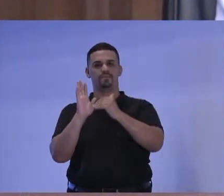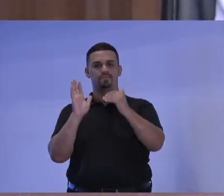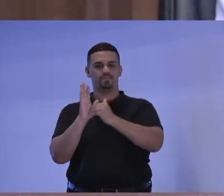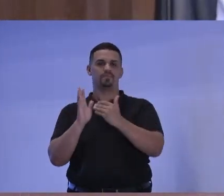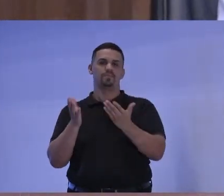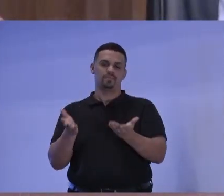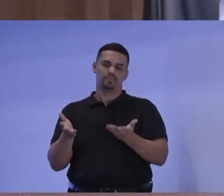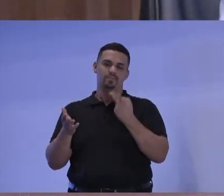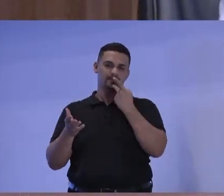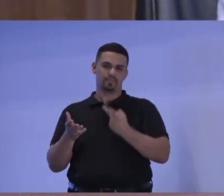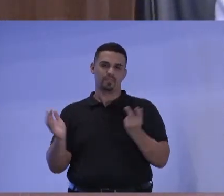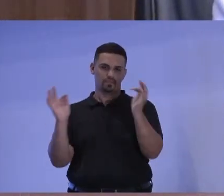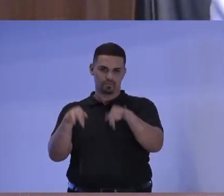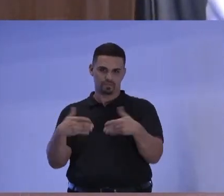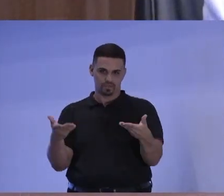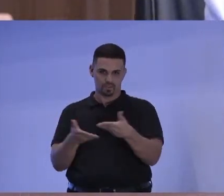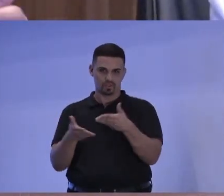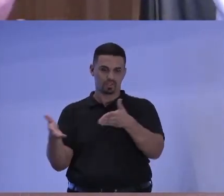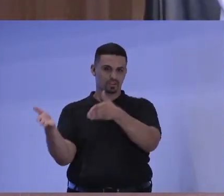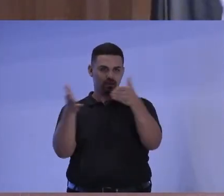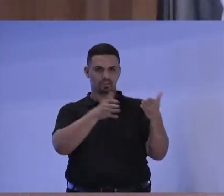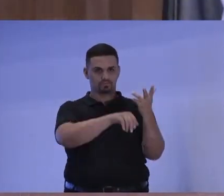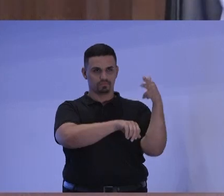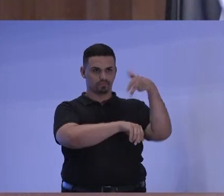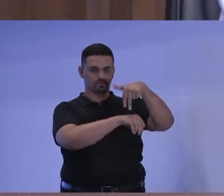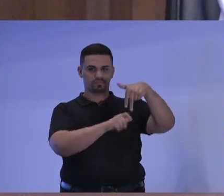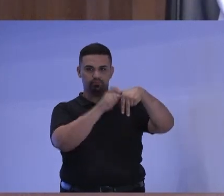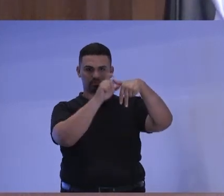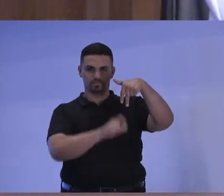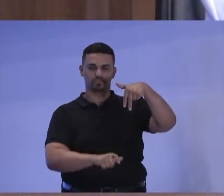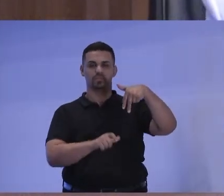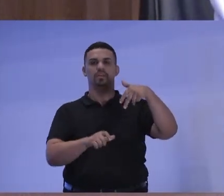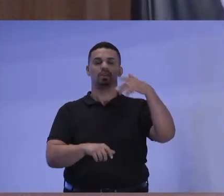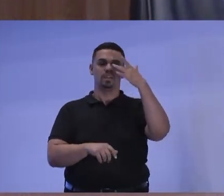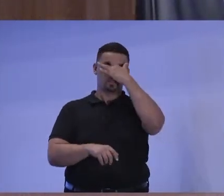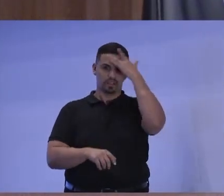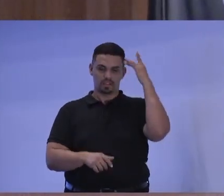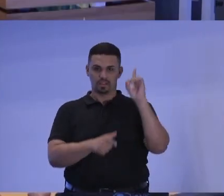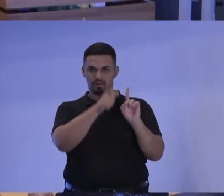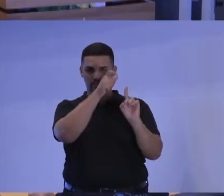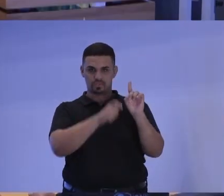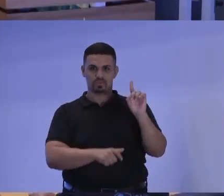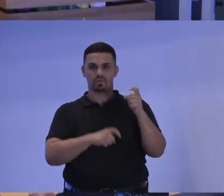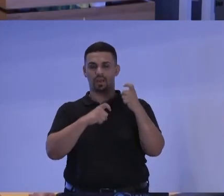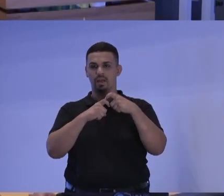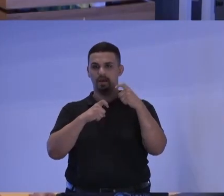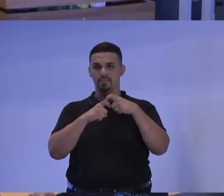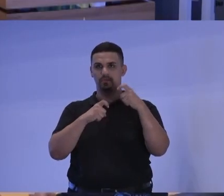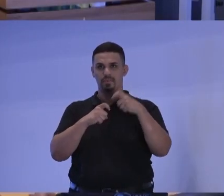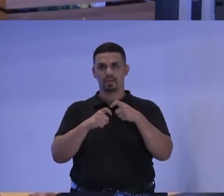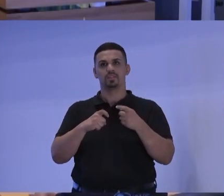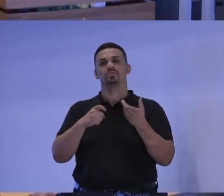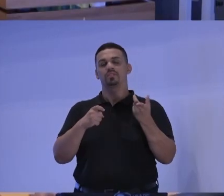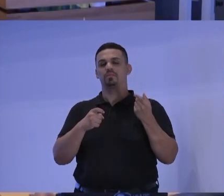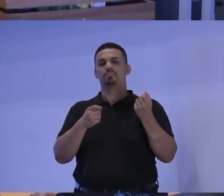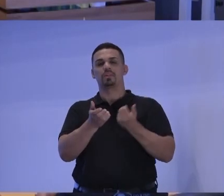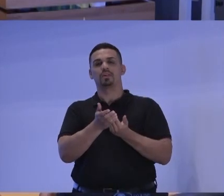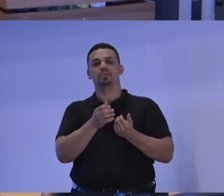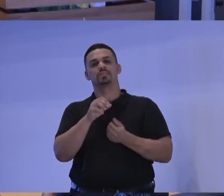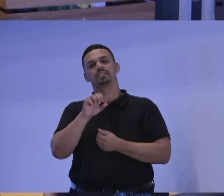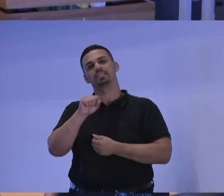reunião pública, e passo a palavra também à nossa anfitriã aqui, a doutora Letícia Oba, para as suas